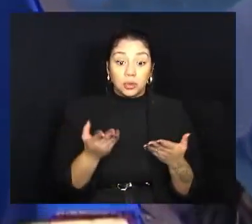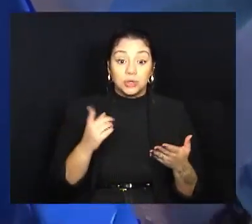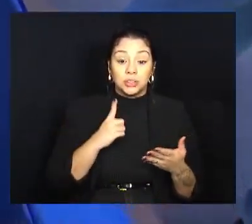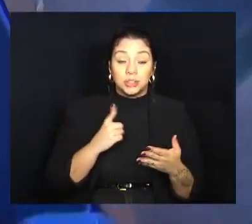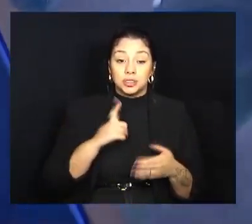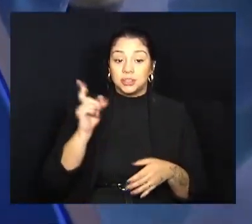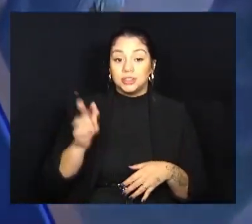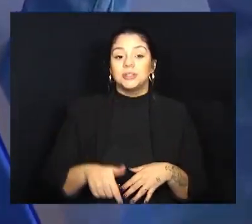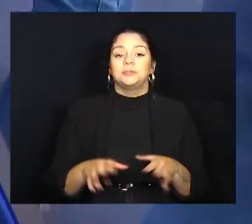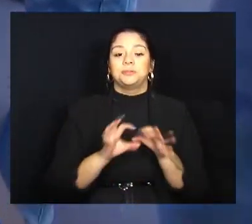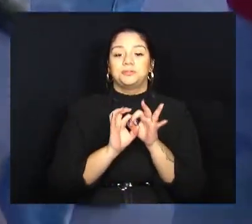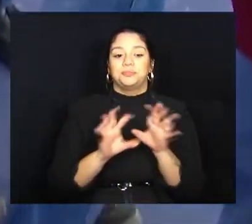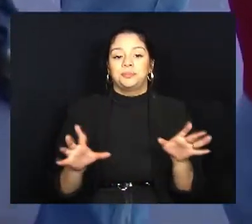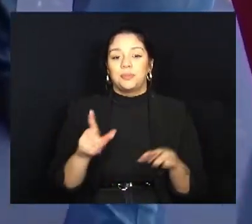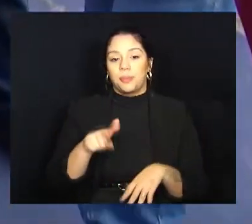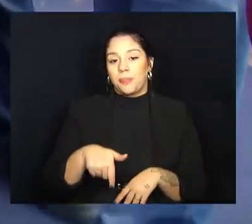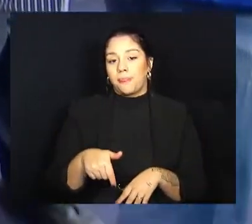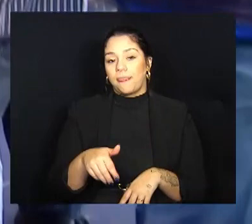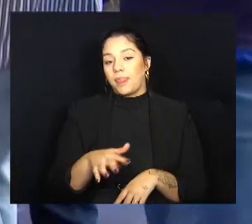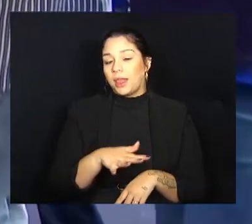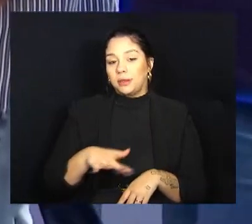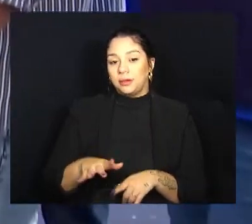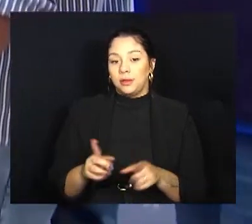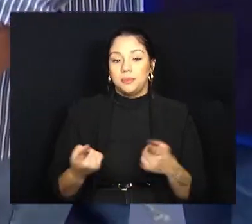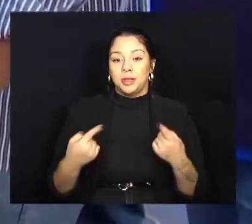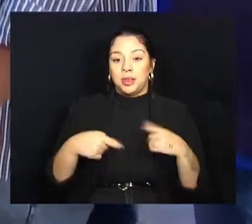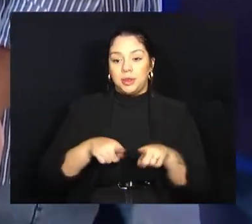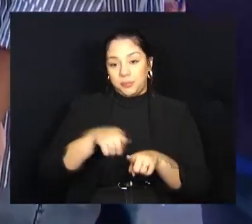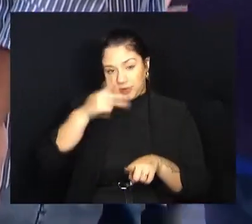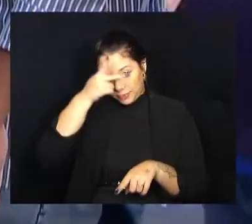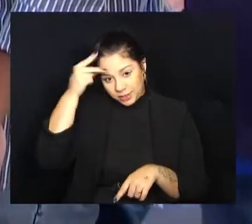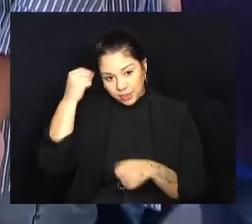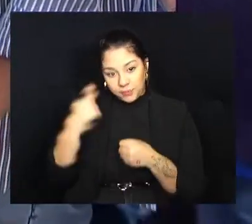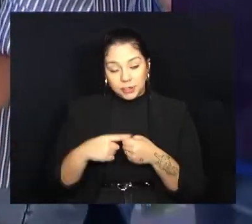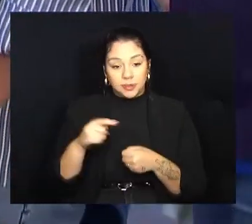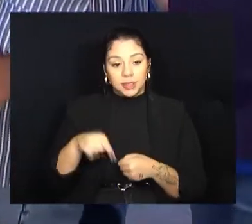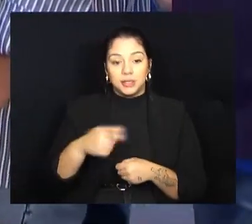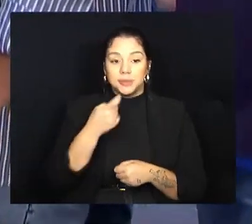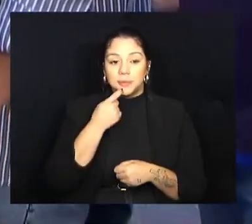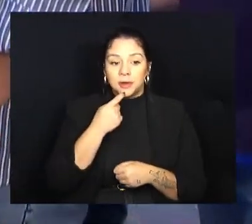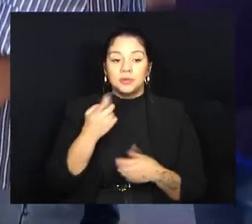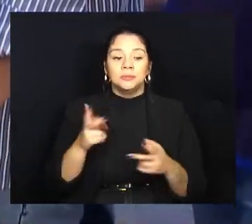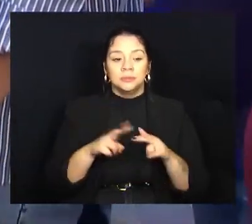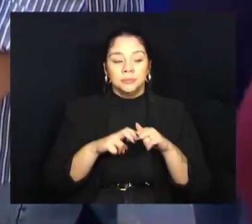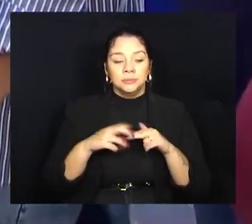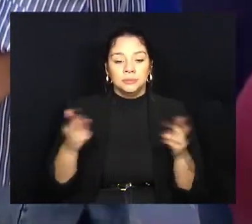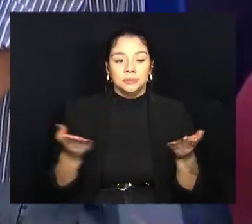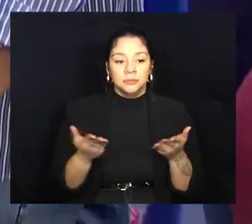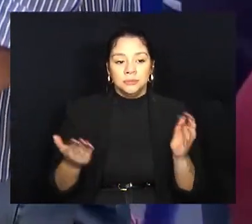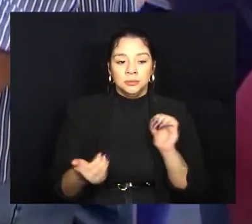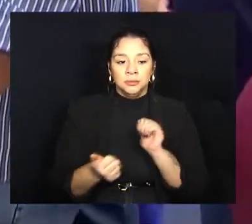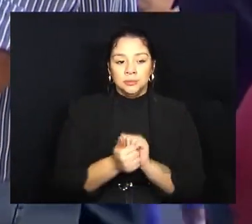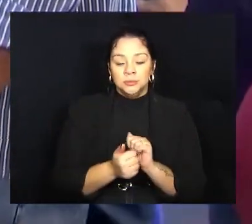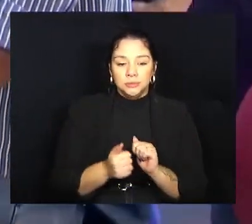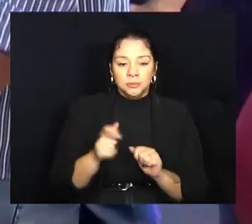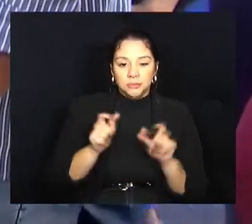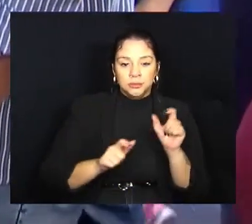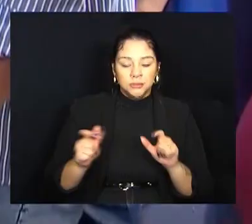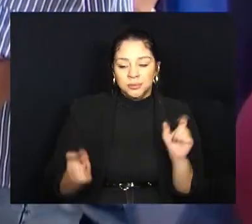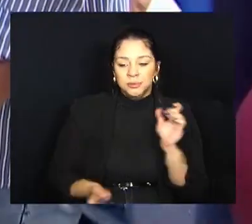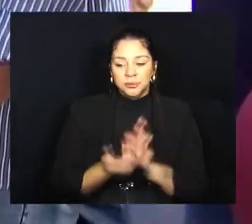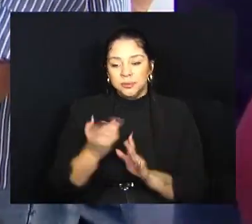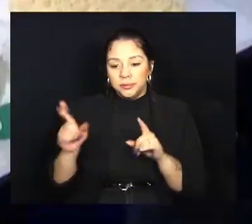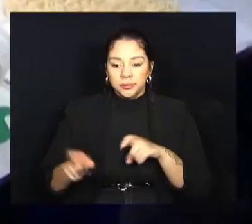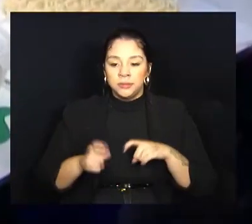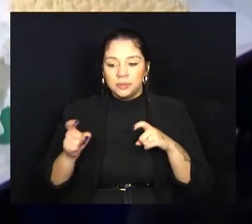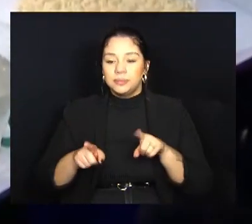de aval, que é uma parceria com a Prefeitura Municipal de Campinas. Então, por isso que eles estão aqui hoje, para que o produtor rural também